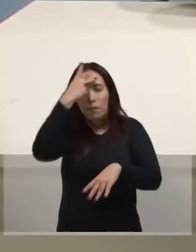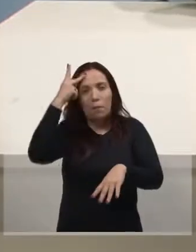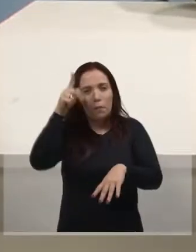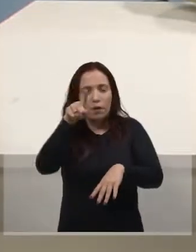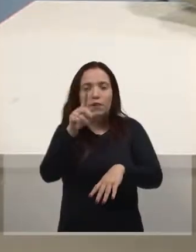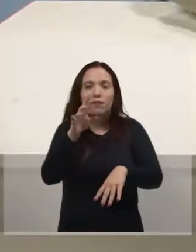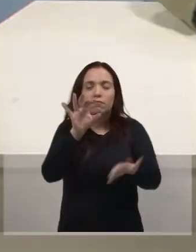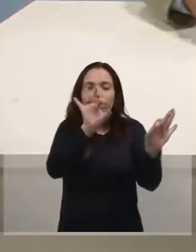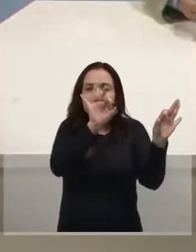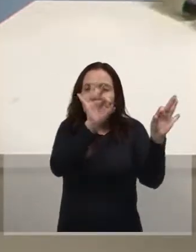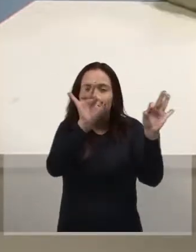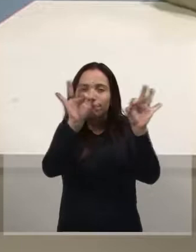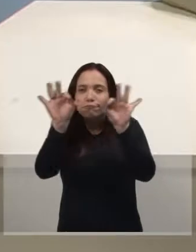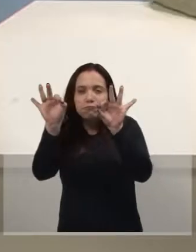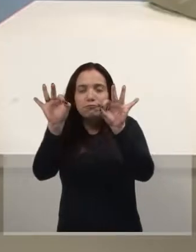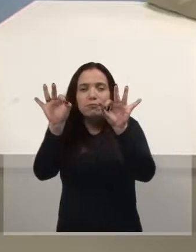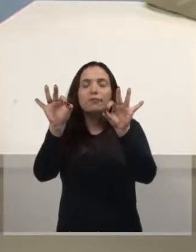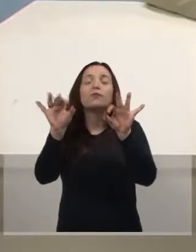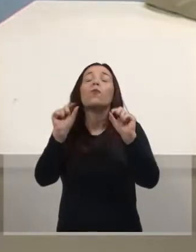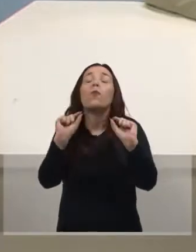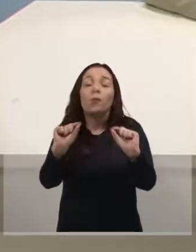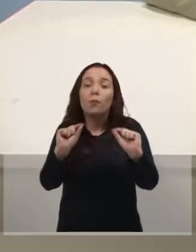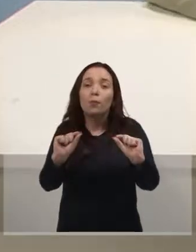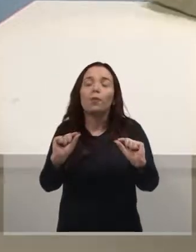digamos assim, participarem, compreendendo,